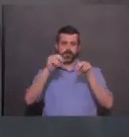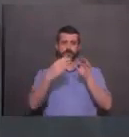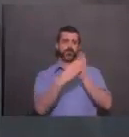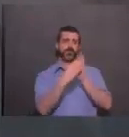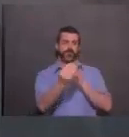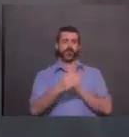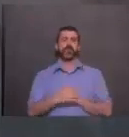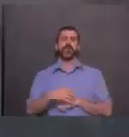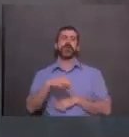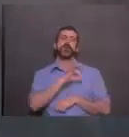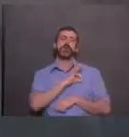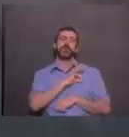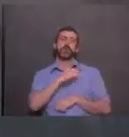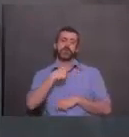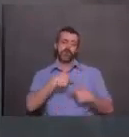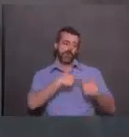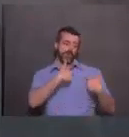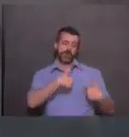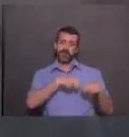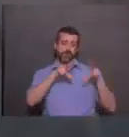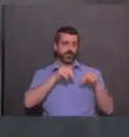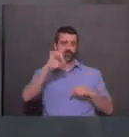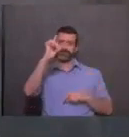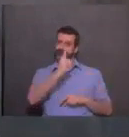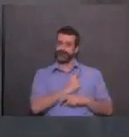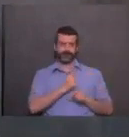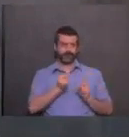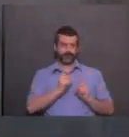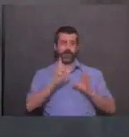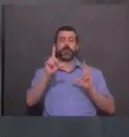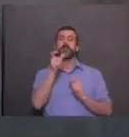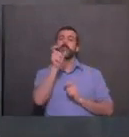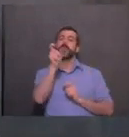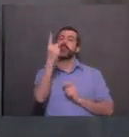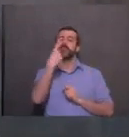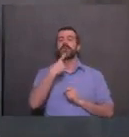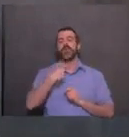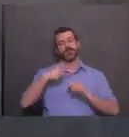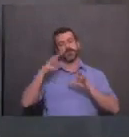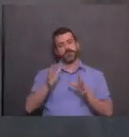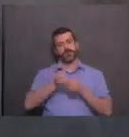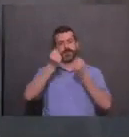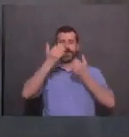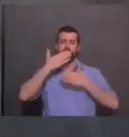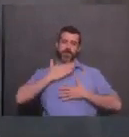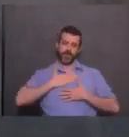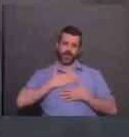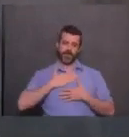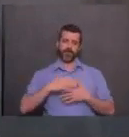eu não sou digno de que entreis em minha morada, mas dizei uma palavra e serei salvo.